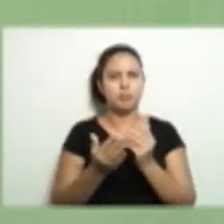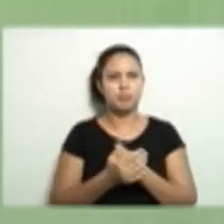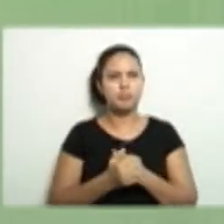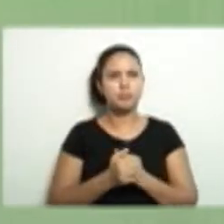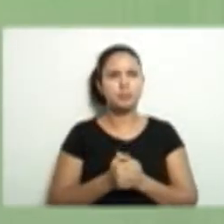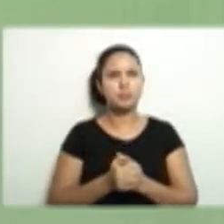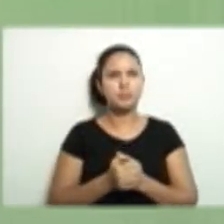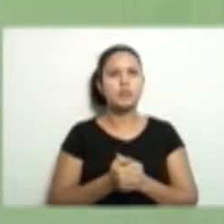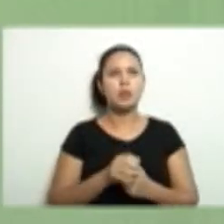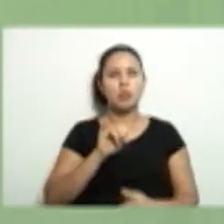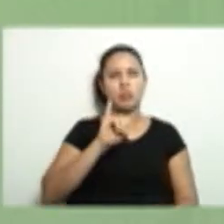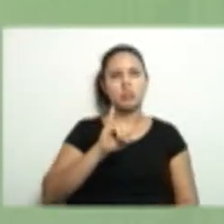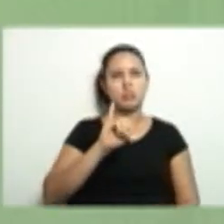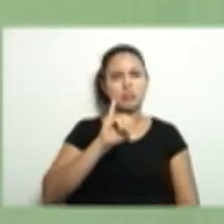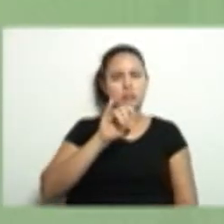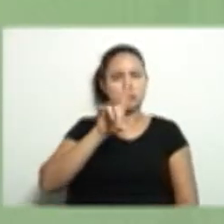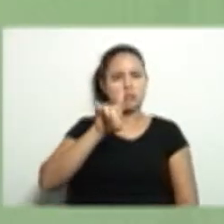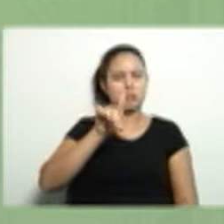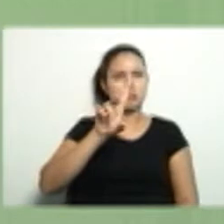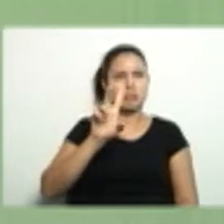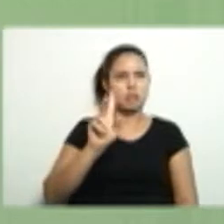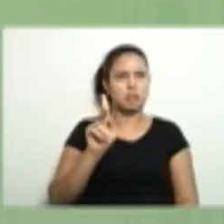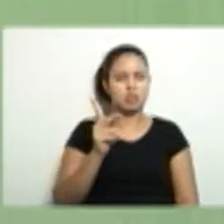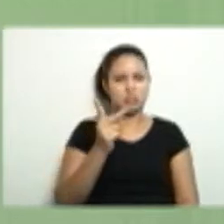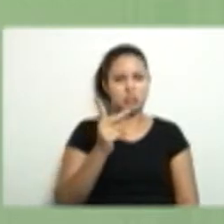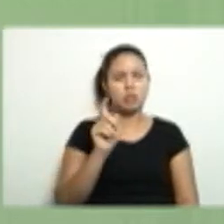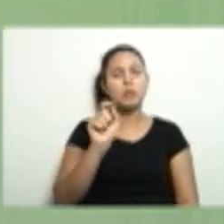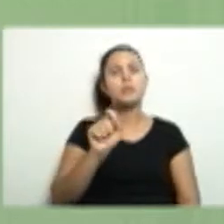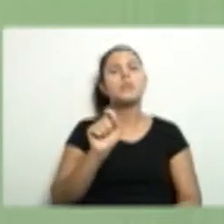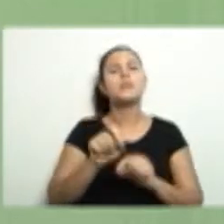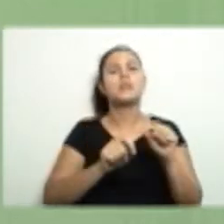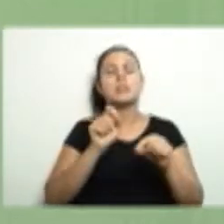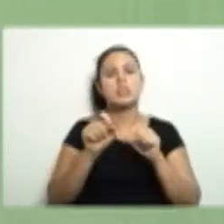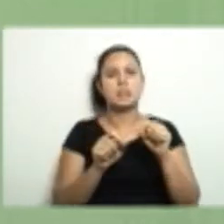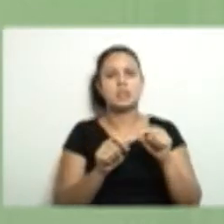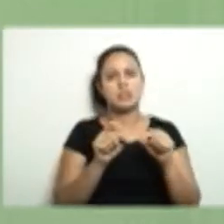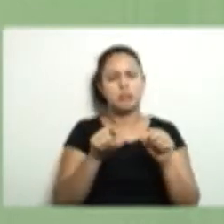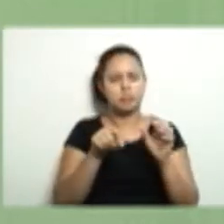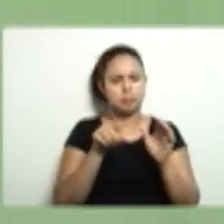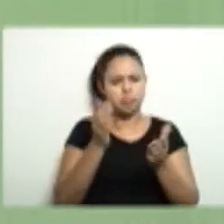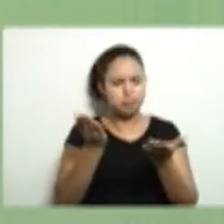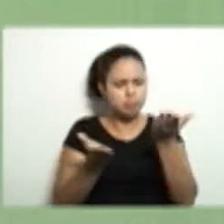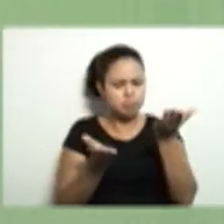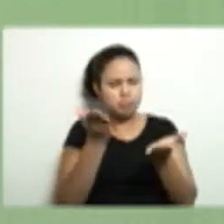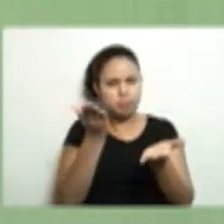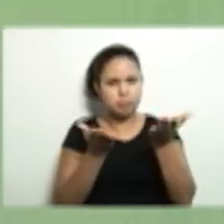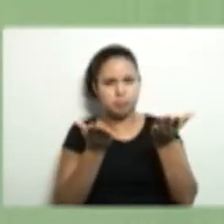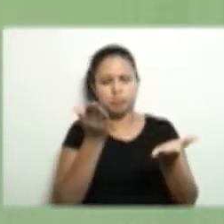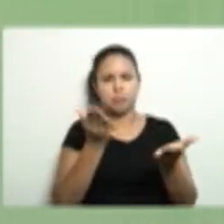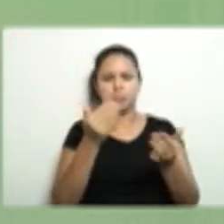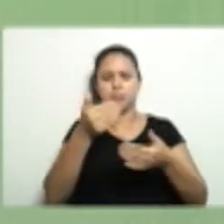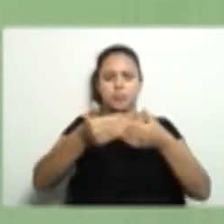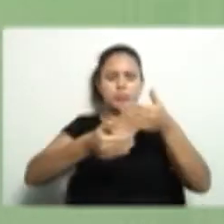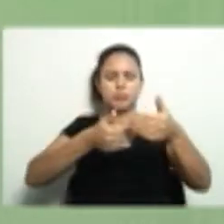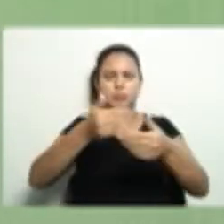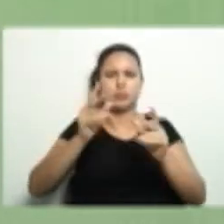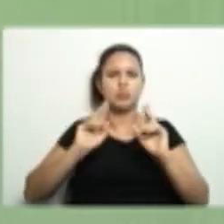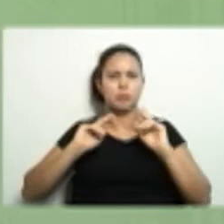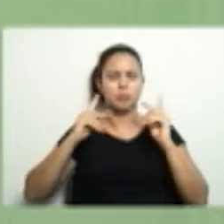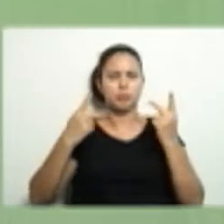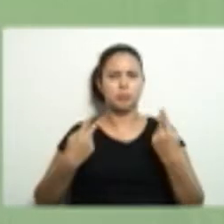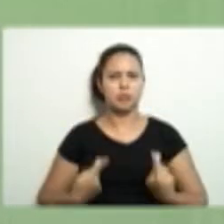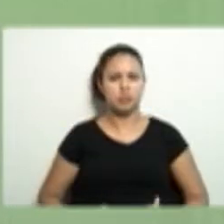de Desenvolvimento Humano. Ele é um índice que nós vamos utilizar para conhecer